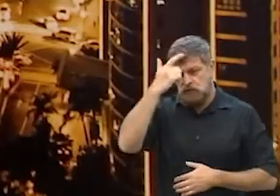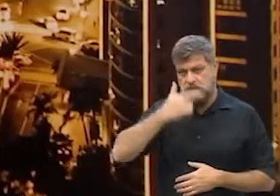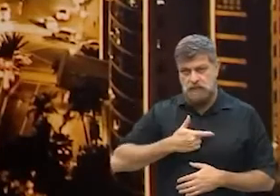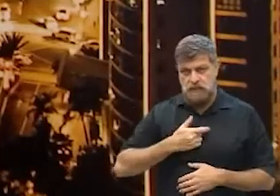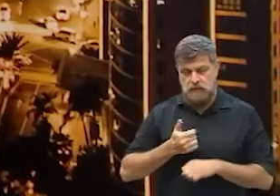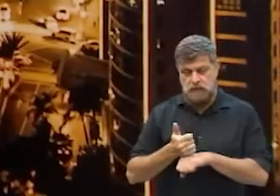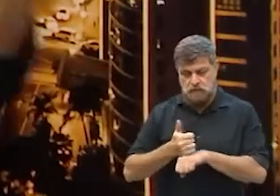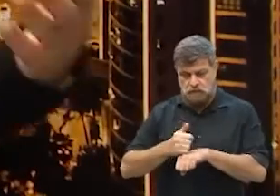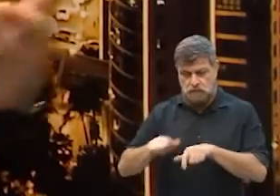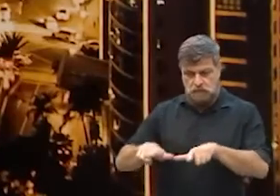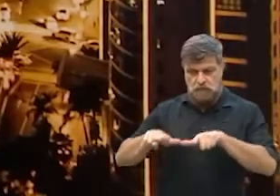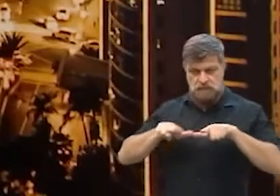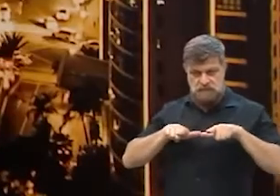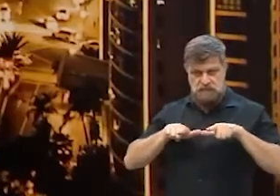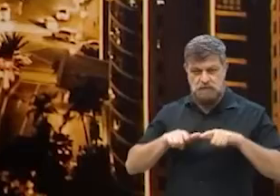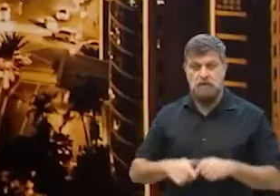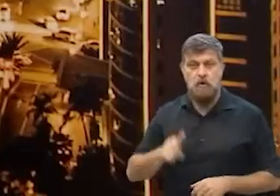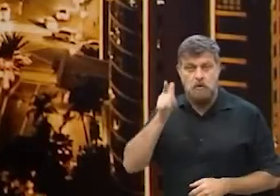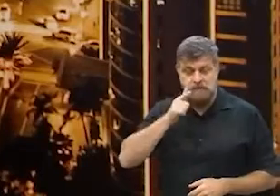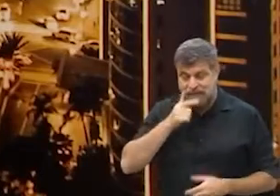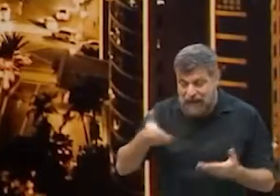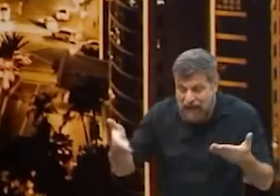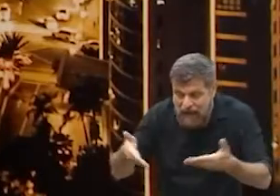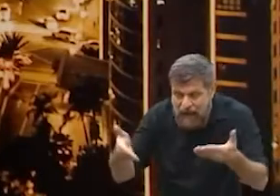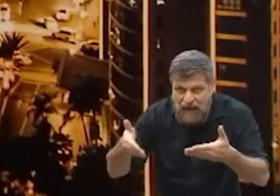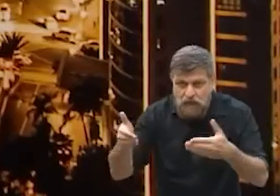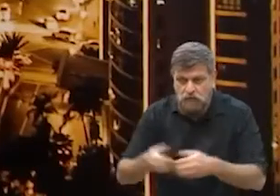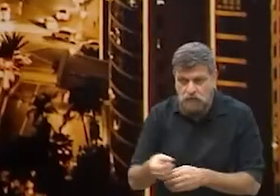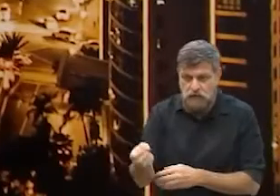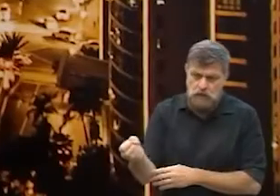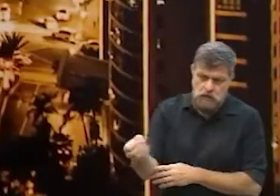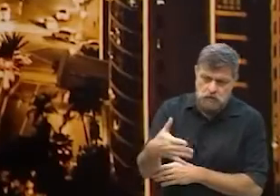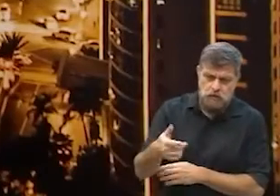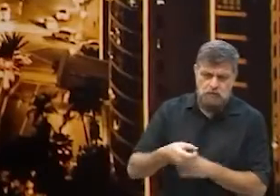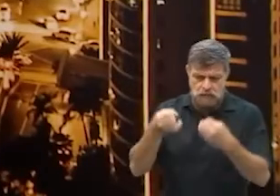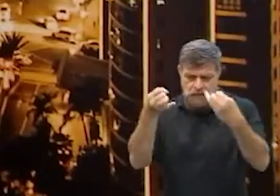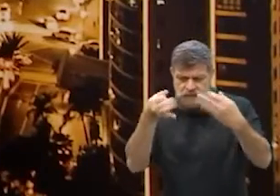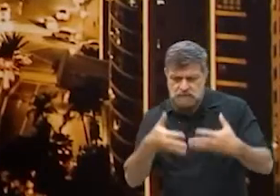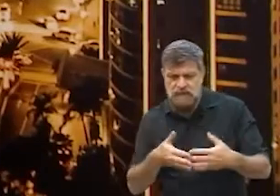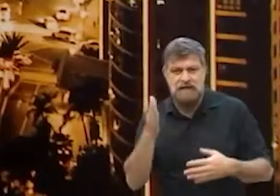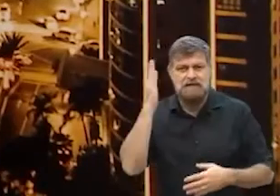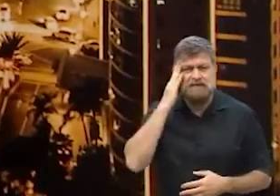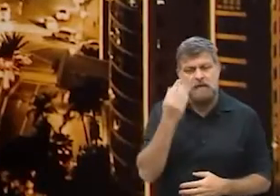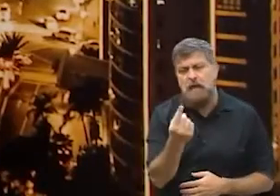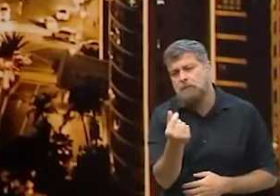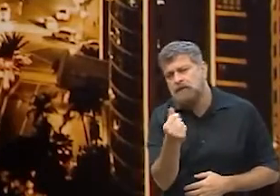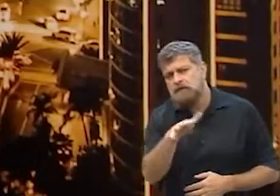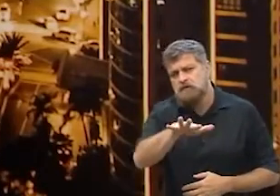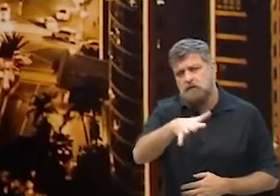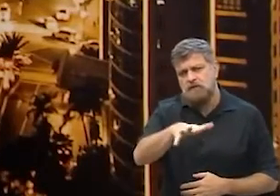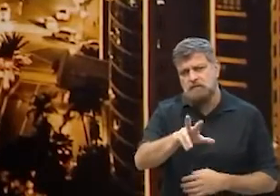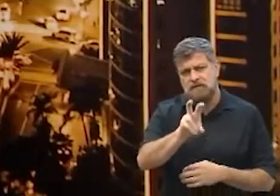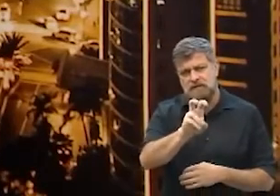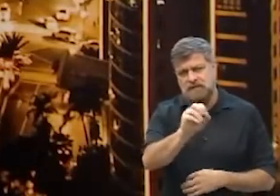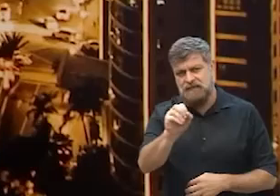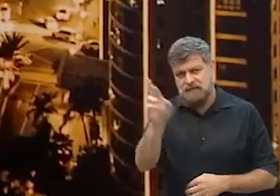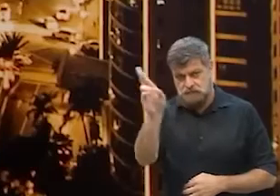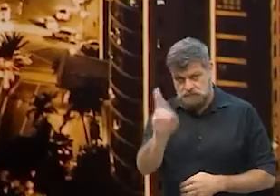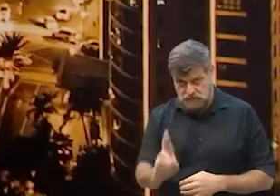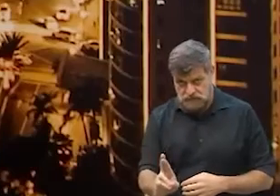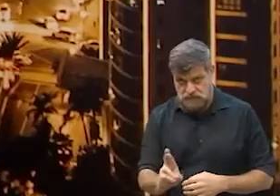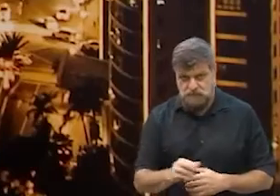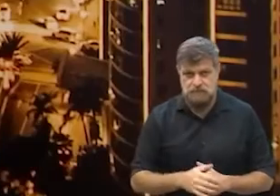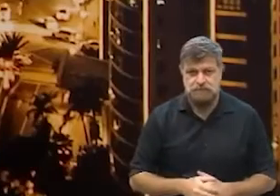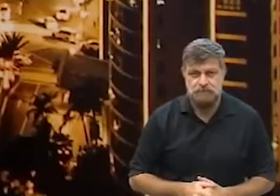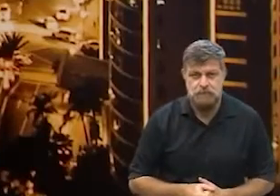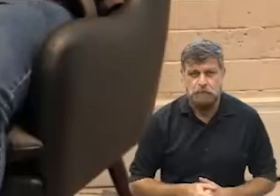com os corretores atuais que retiraram o Cresce agora para poder falar para vocês, explicar, é por volta de R$ 500,